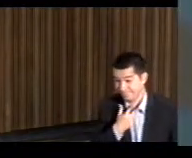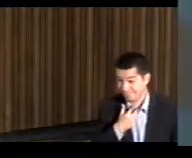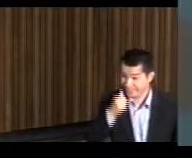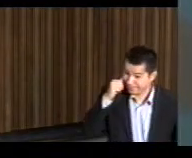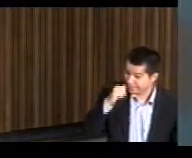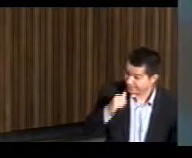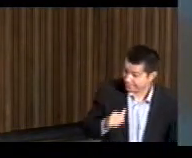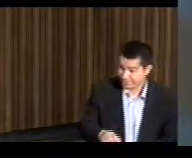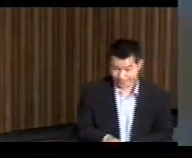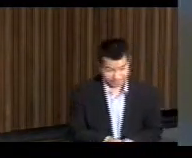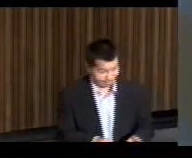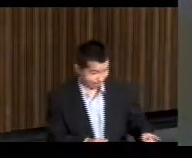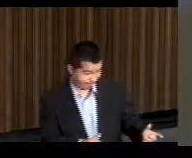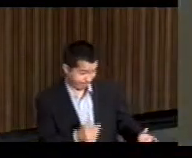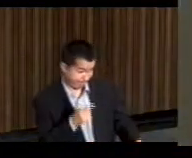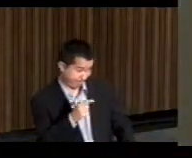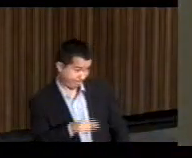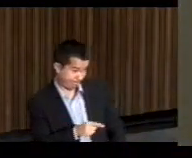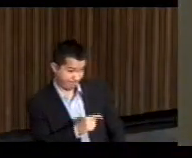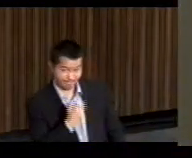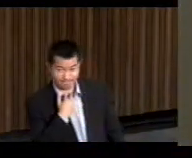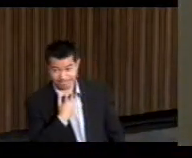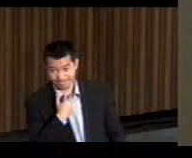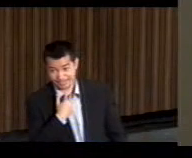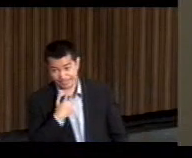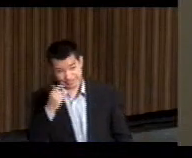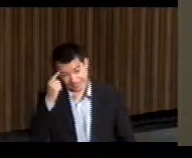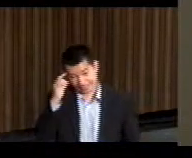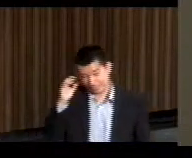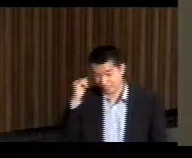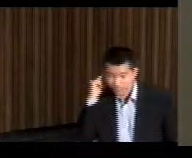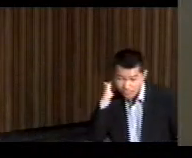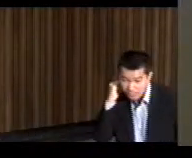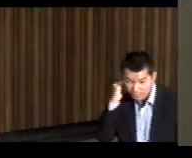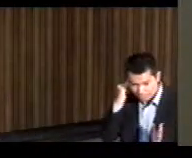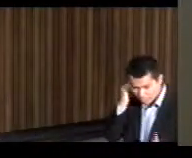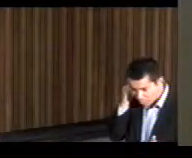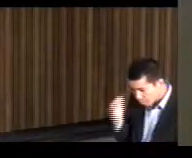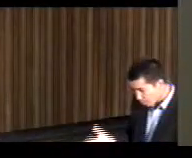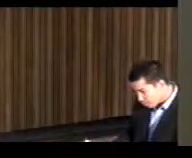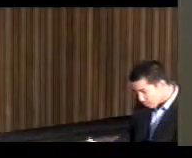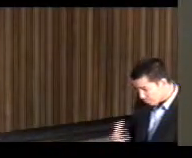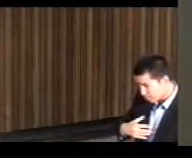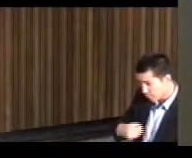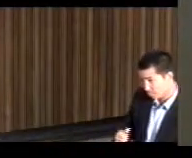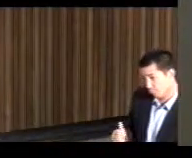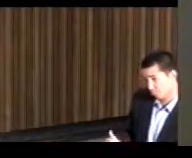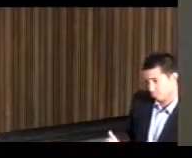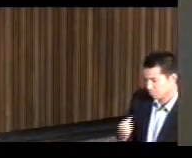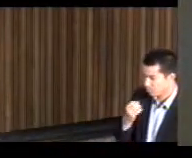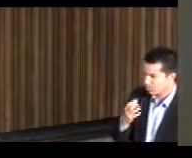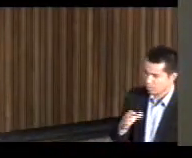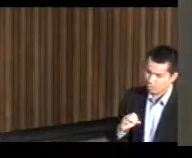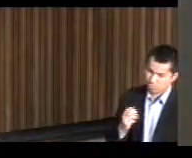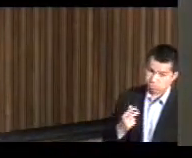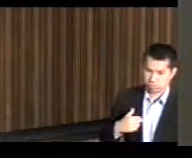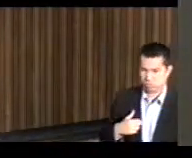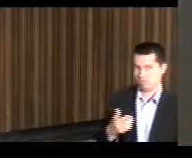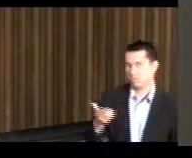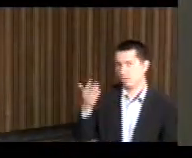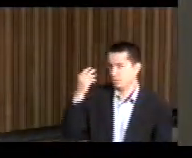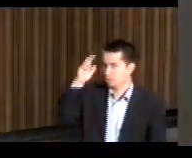Deixa eu pensar aqui em Ismael, cuidar da minha vida, porque senão eu vou entrar naquela neura toda vez, como